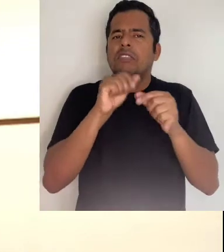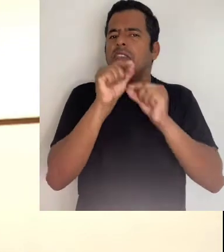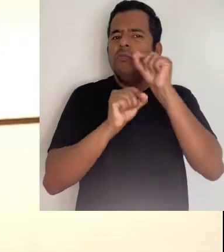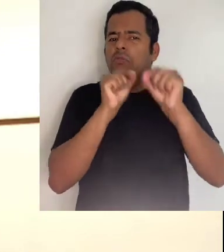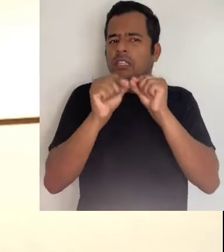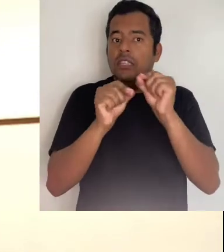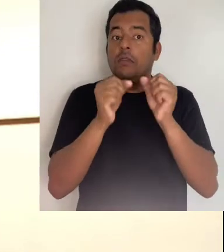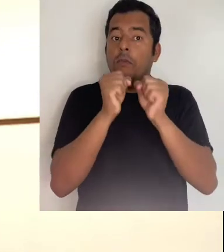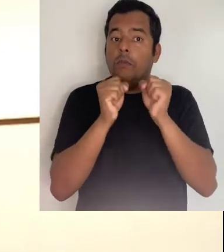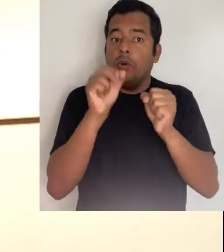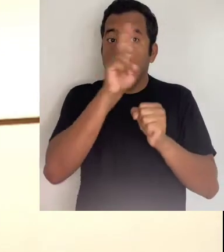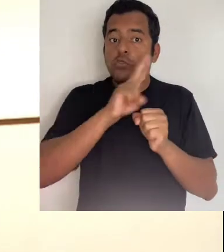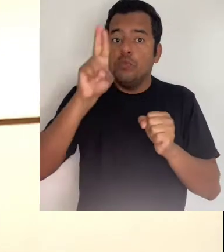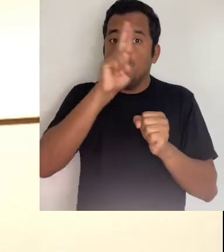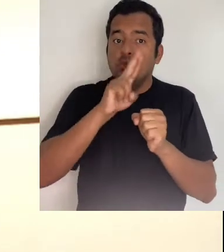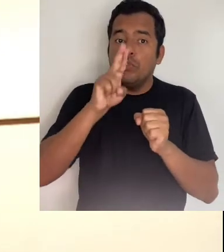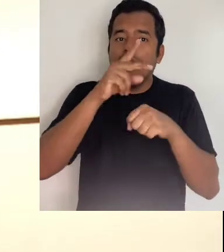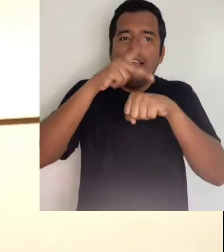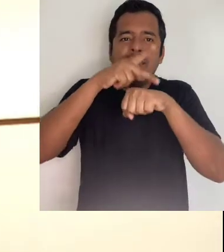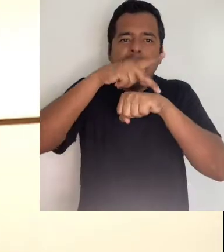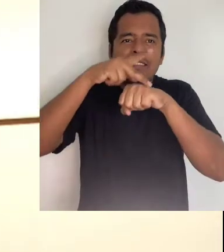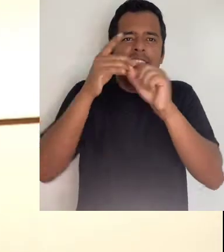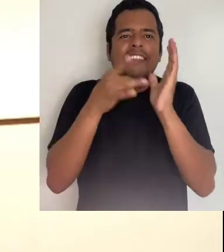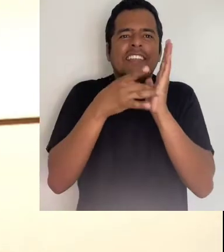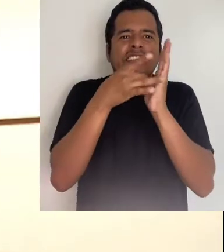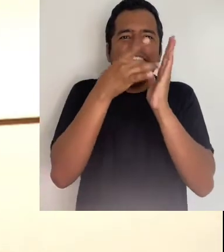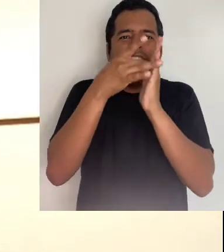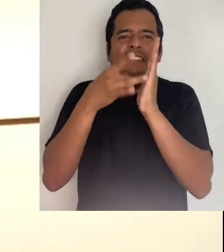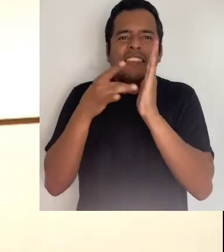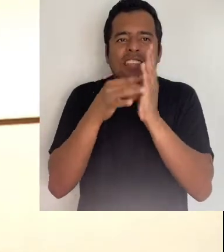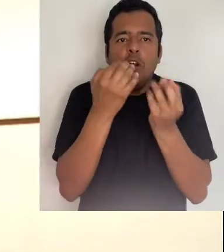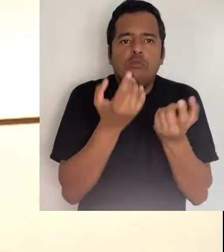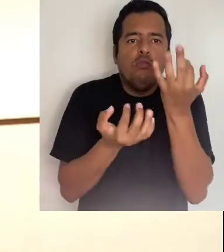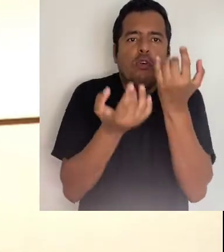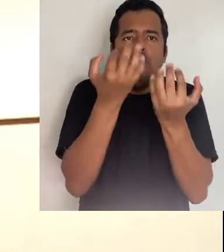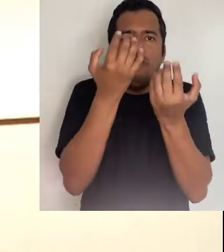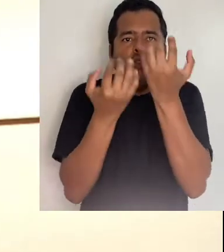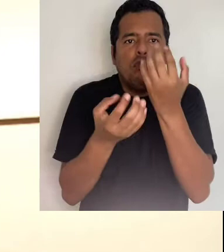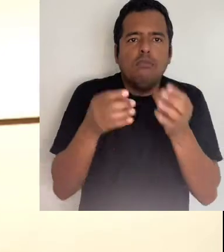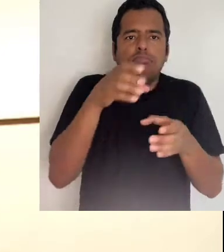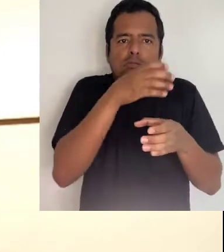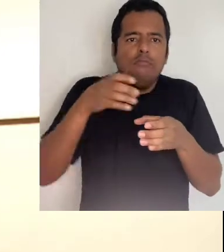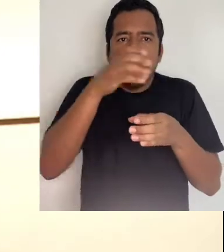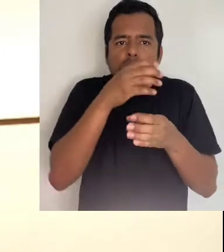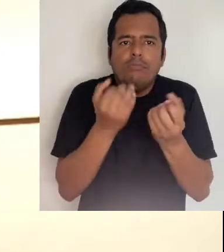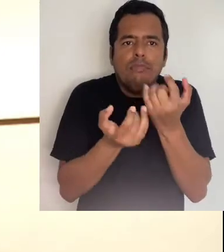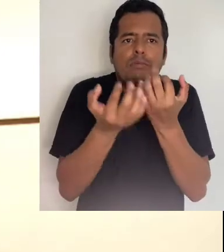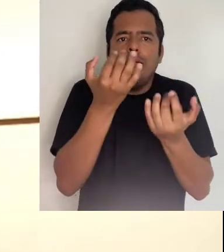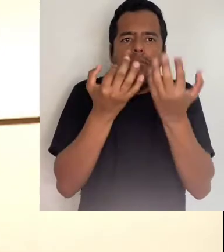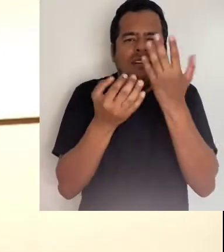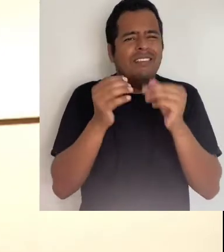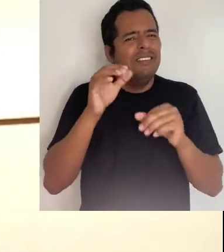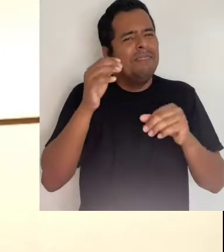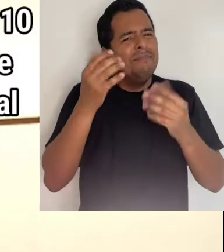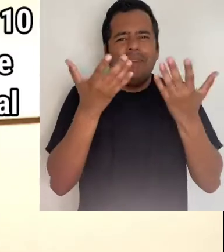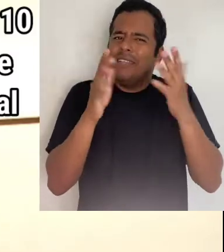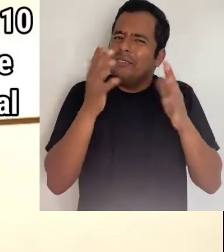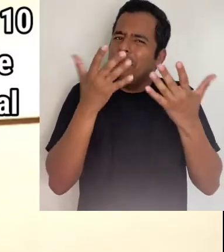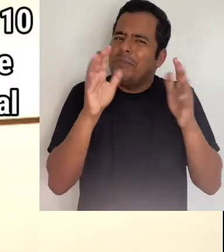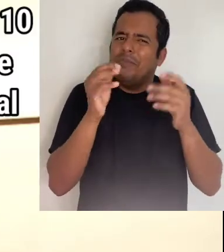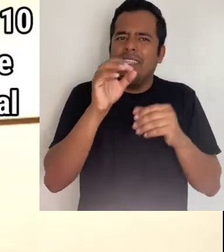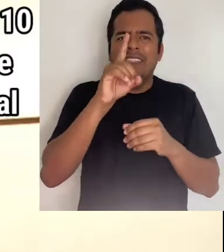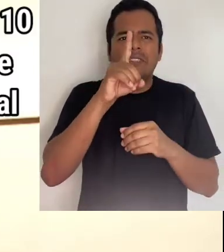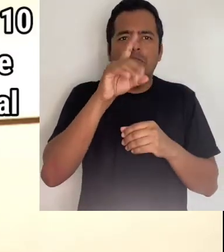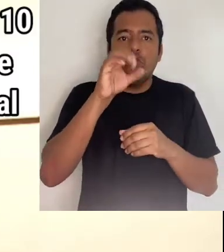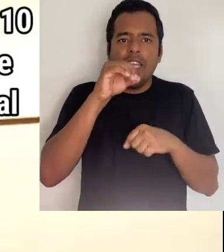serem necessários, né? Então eu posso estar utilizando pérolas de vidro que no processo de ebulição elas vão estar em agitação. Então eu